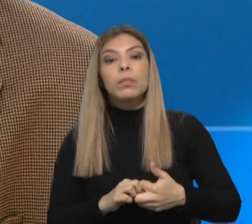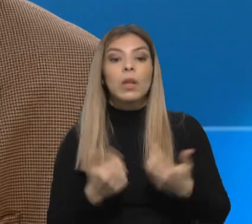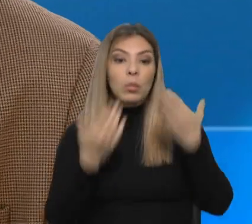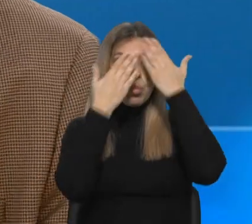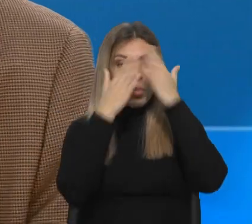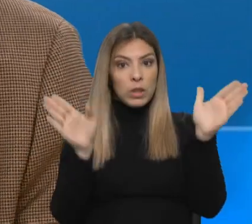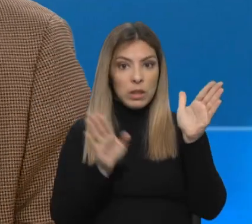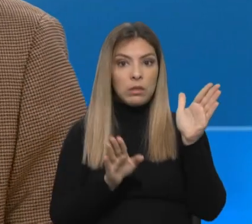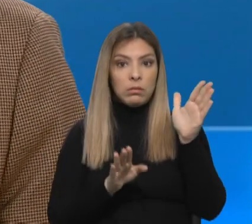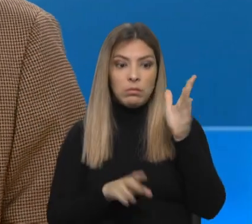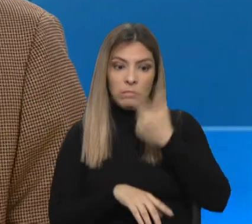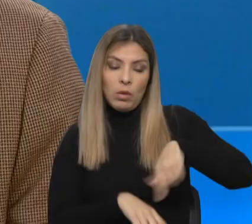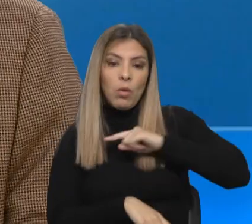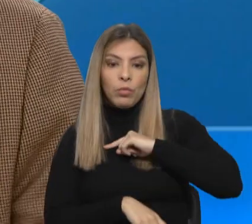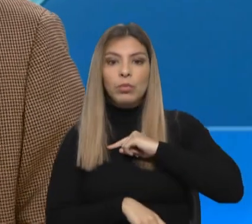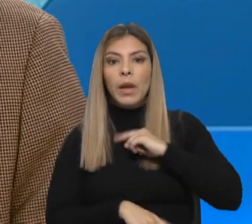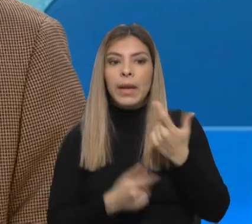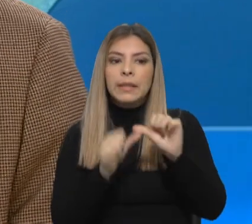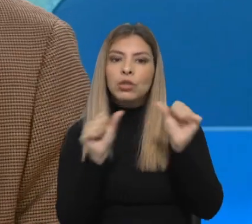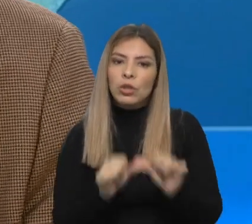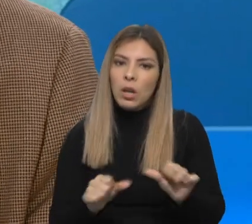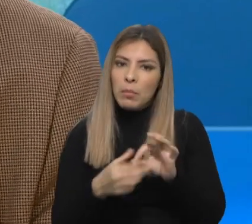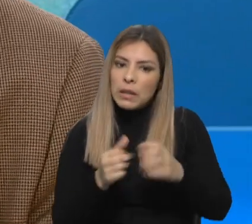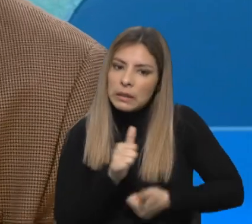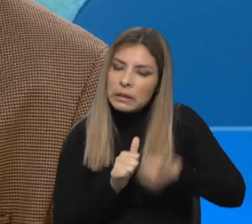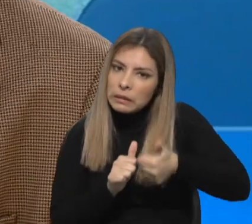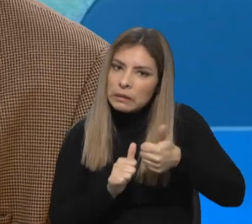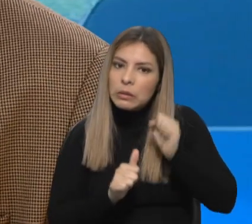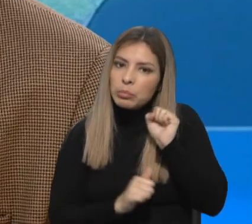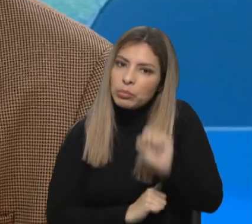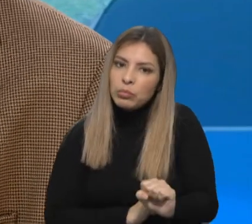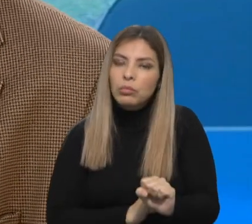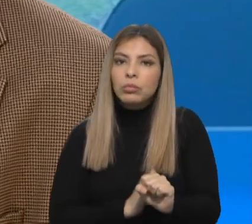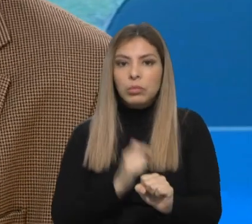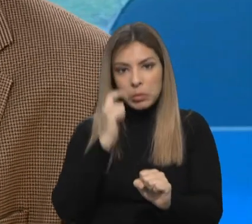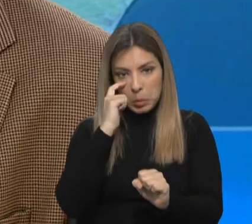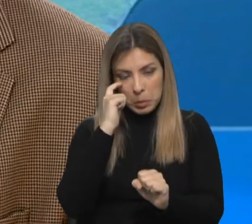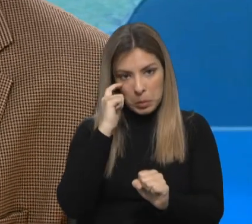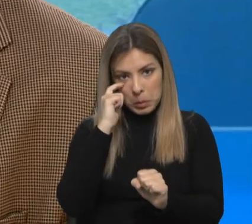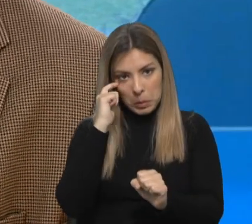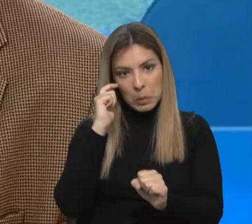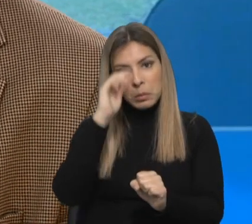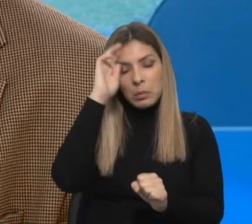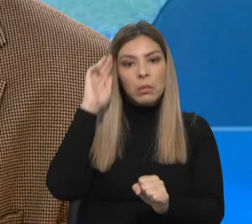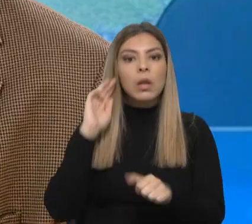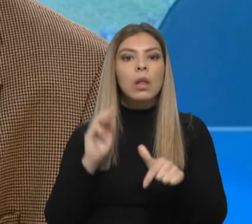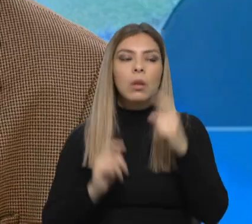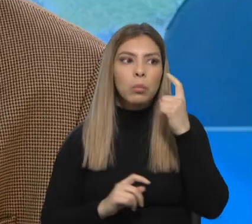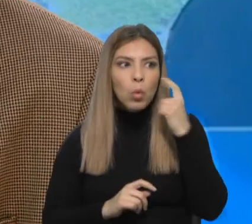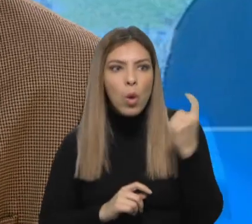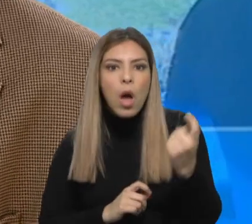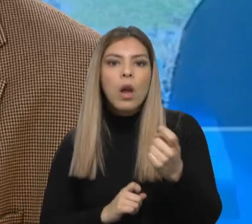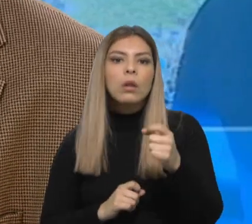tende, e quando digo a nossa, digo o sistema democrático em geral nos Estados de Direito democráticos, tende a procurar e a vincar